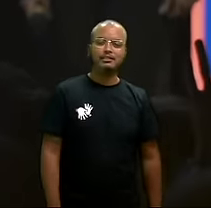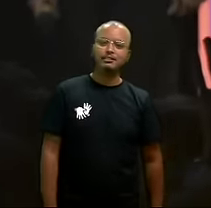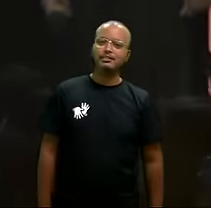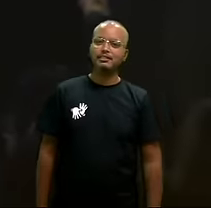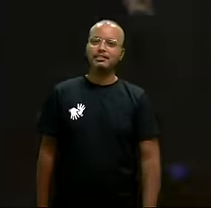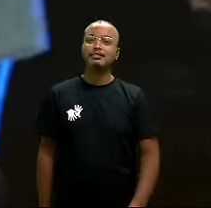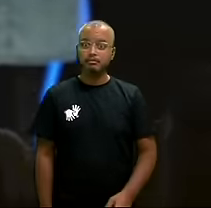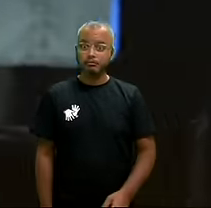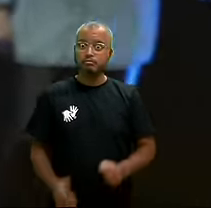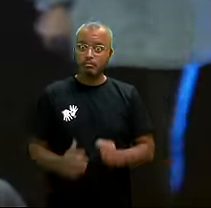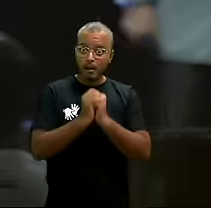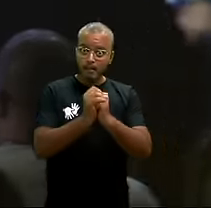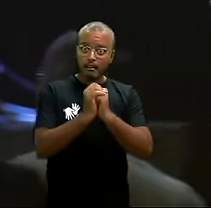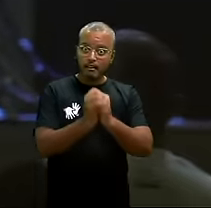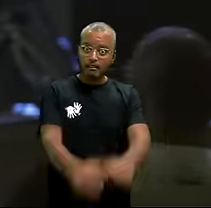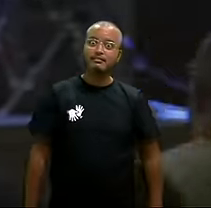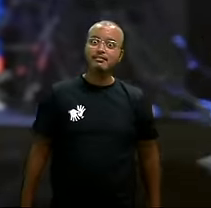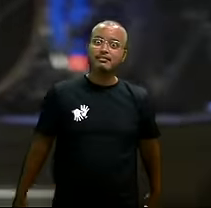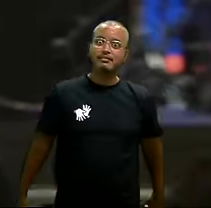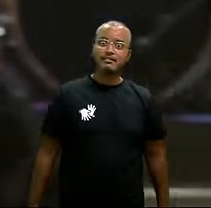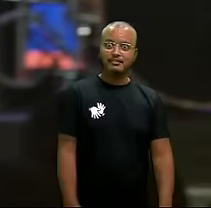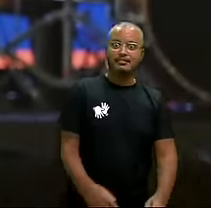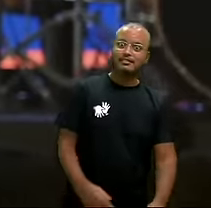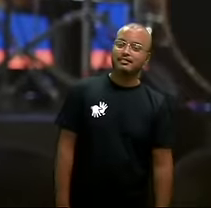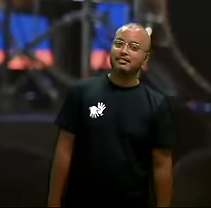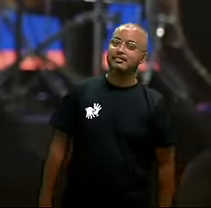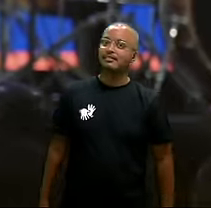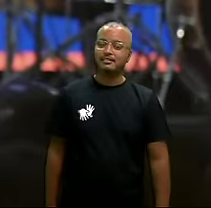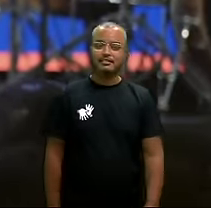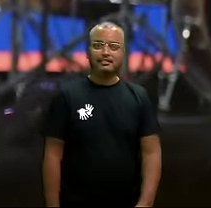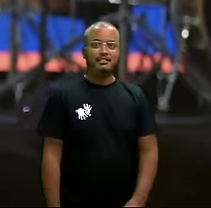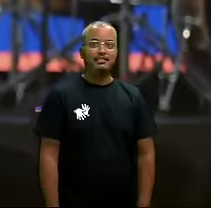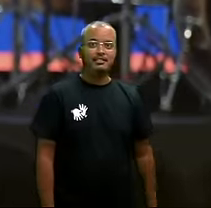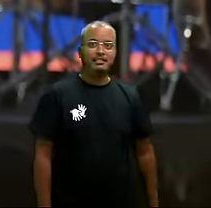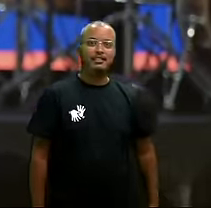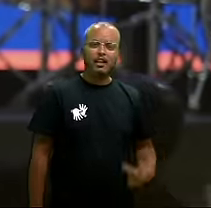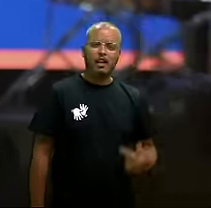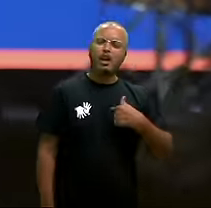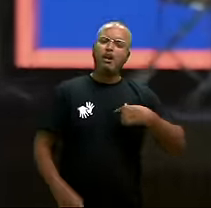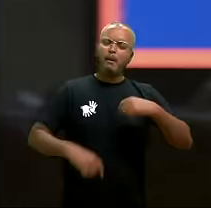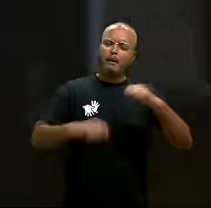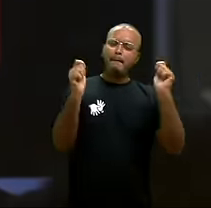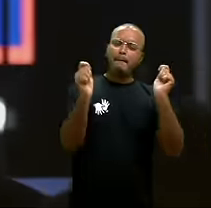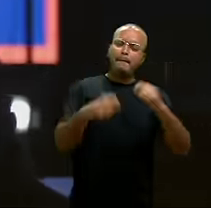Eu posso clamar.